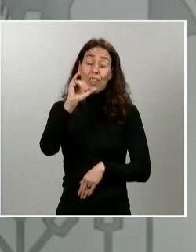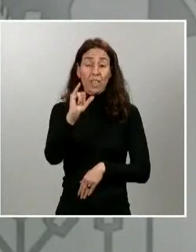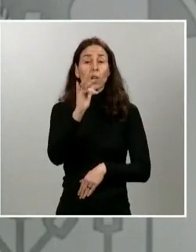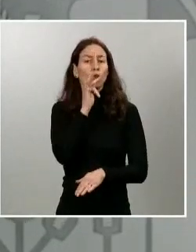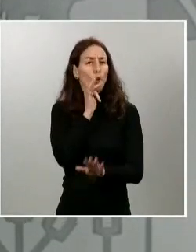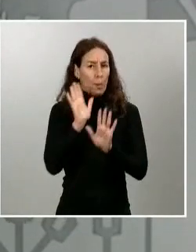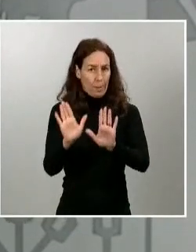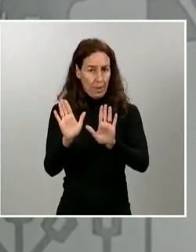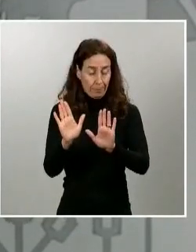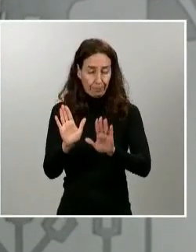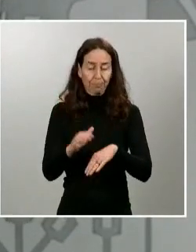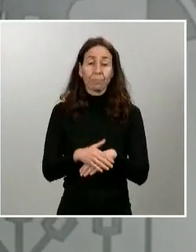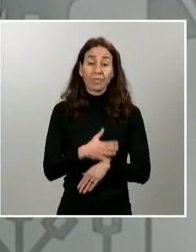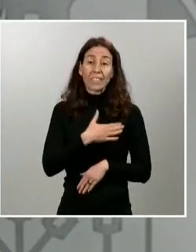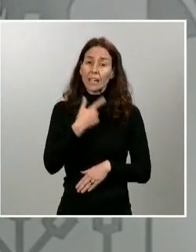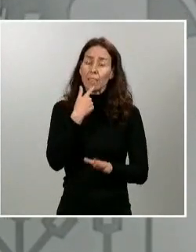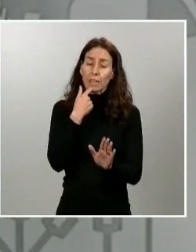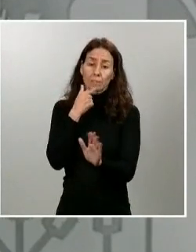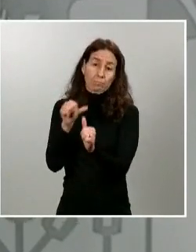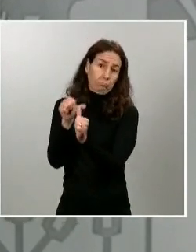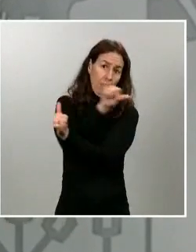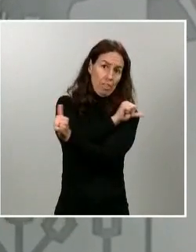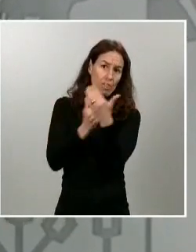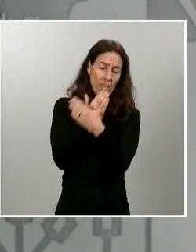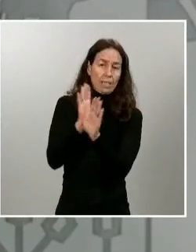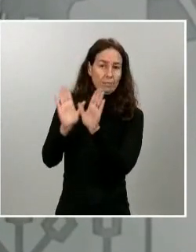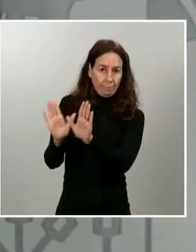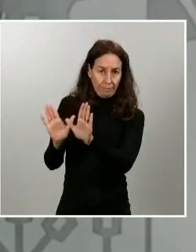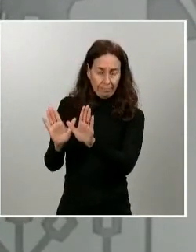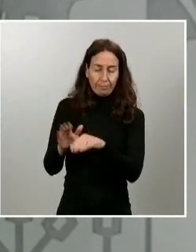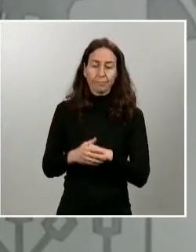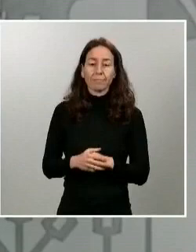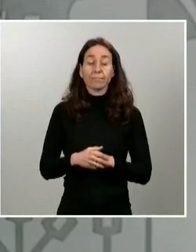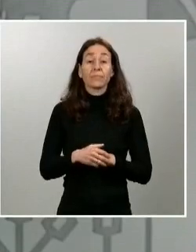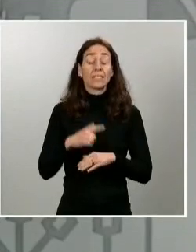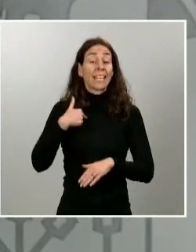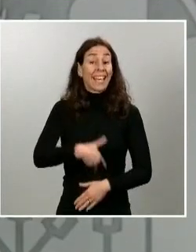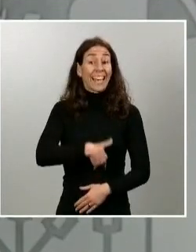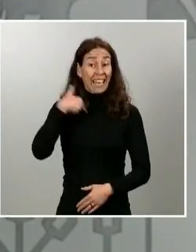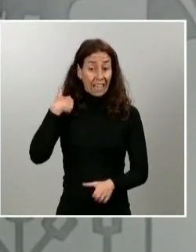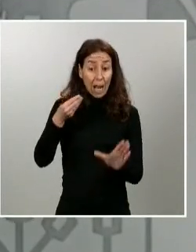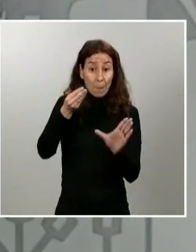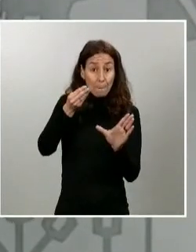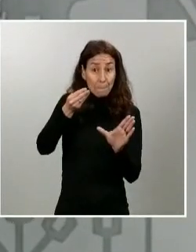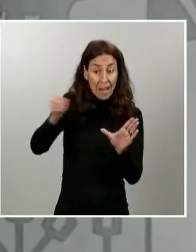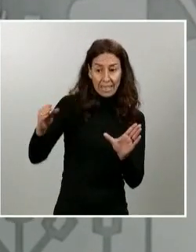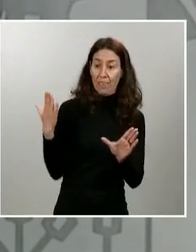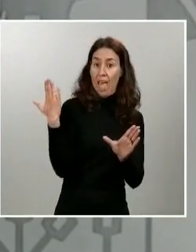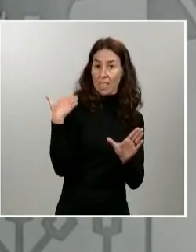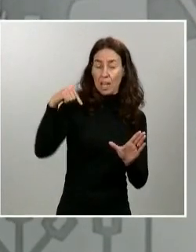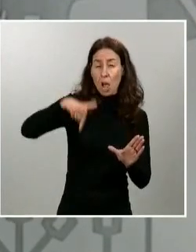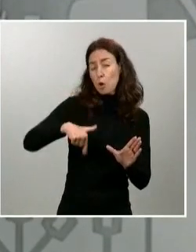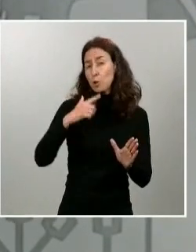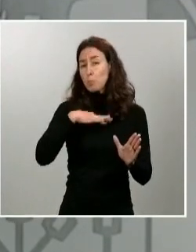9053 mortes o número de infecções passou dos 100 mil foram confirmados 7719